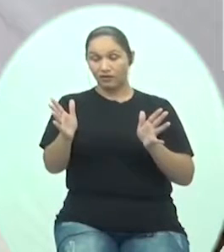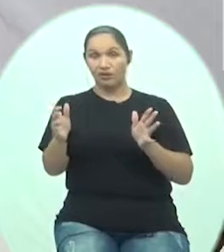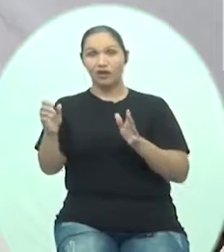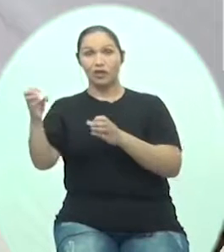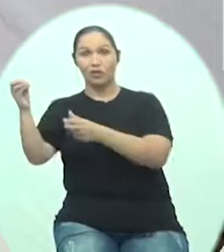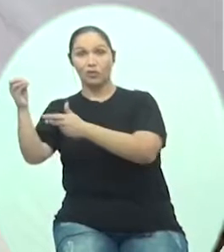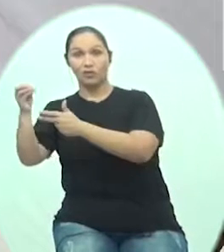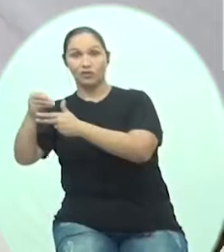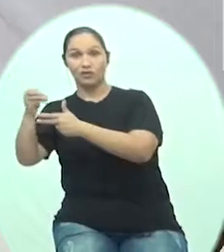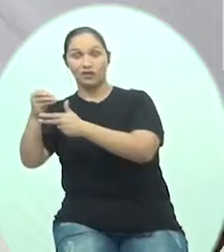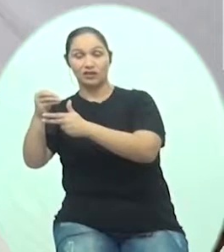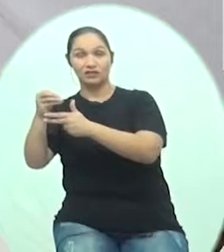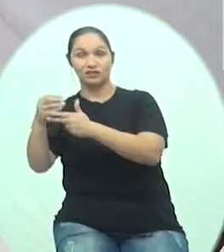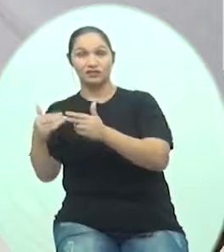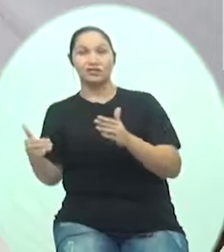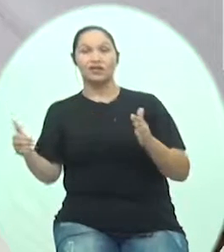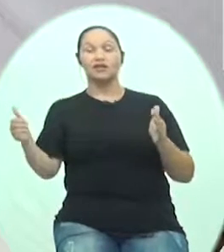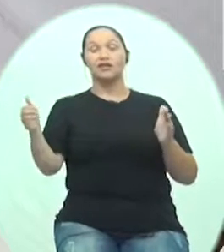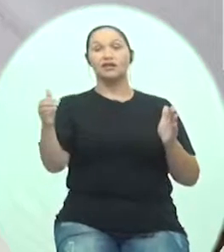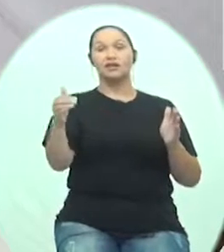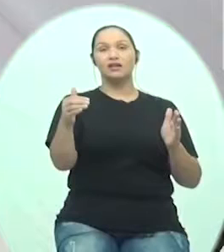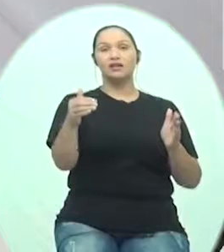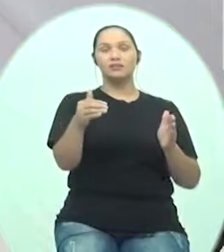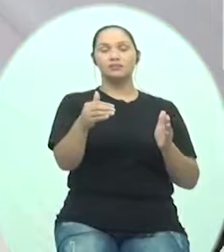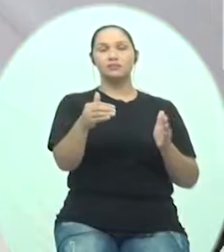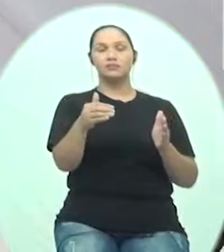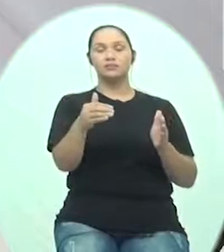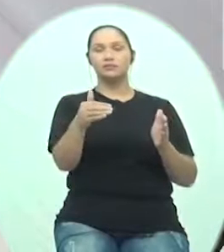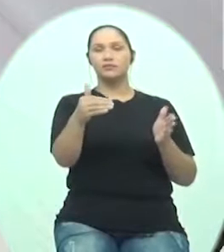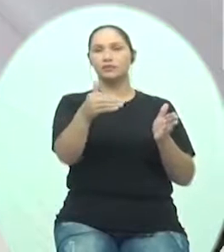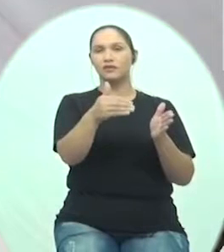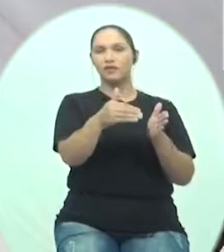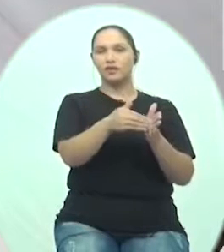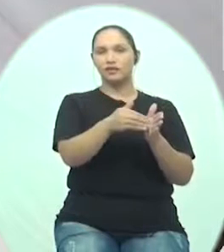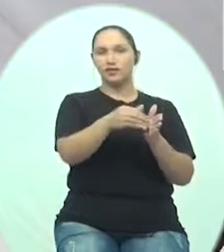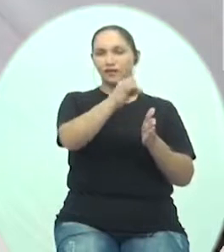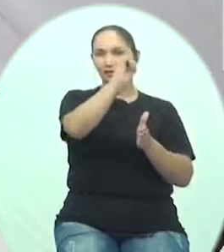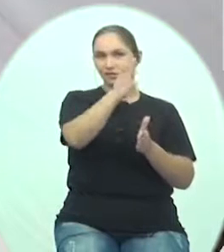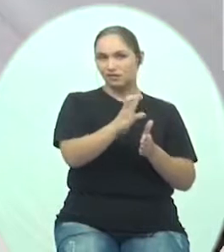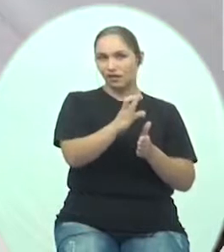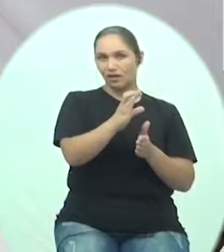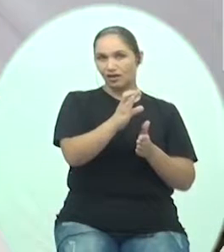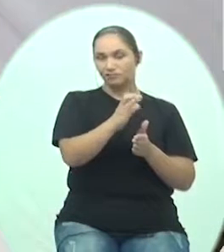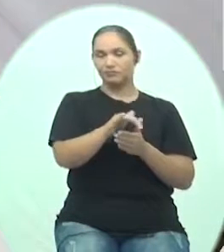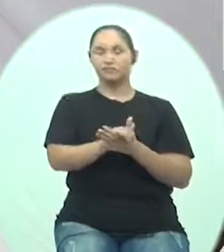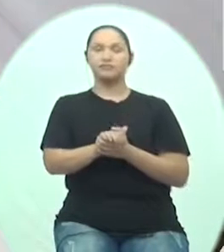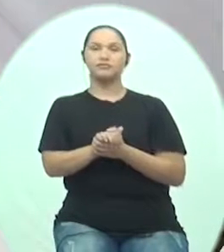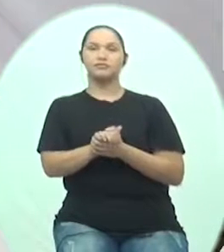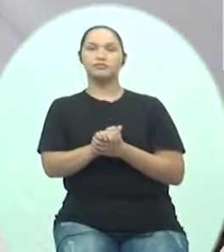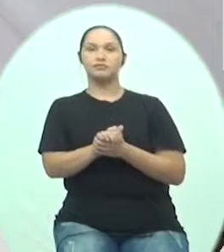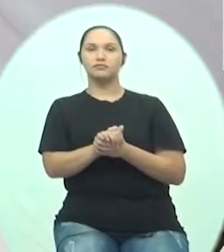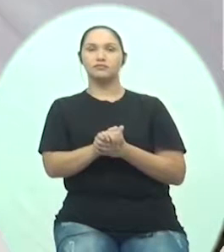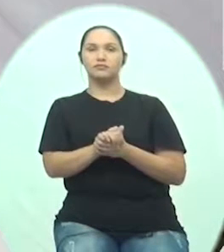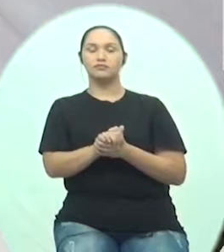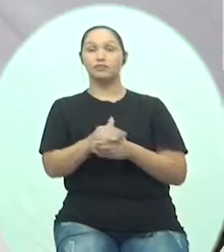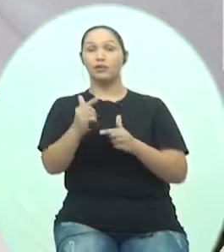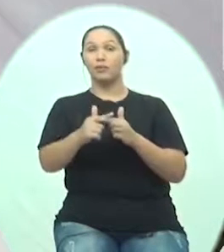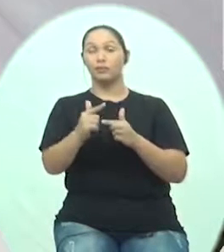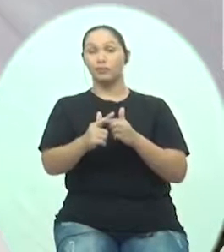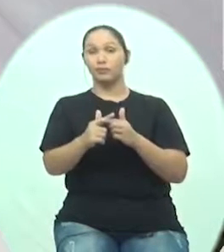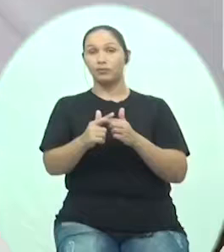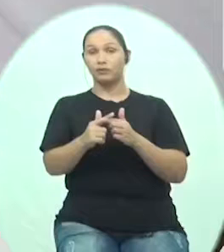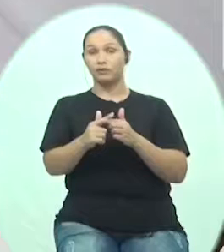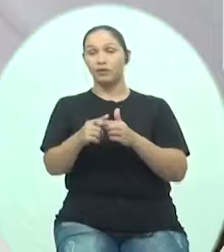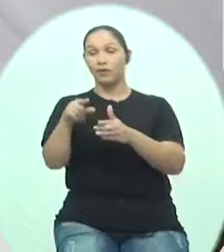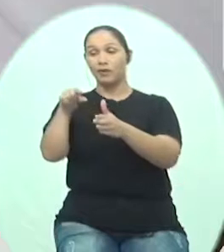divisa com o município município de isara chop das Nações o município tem